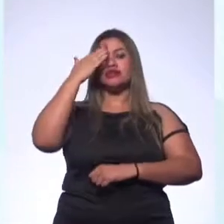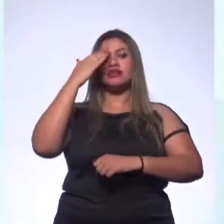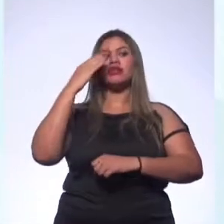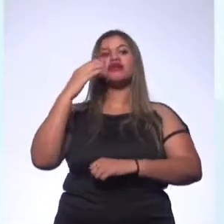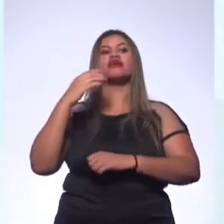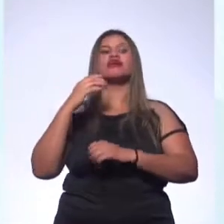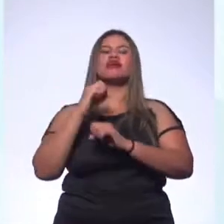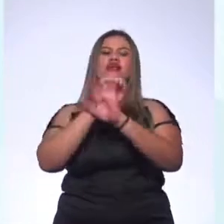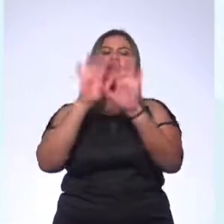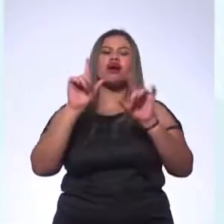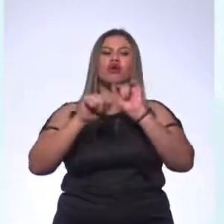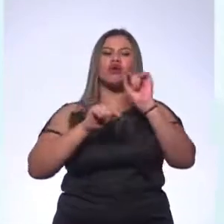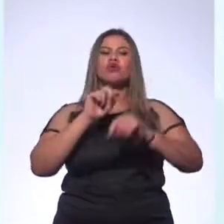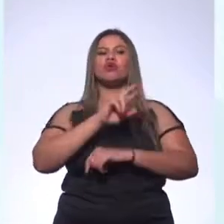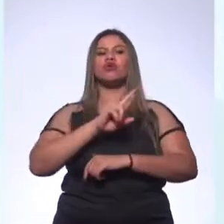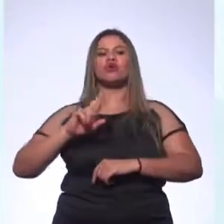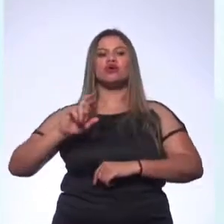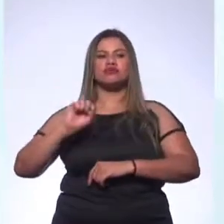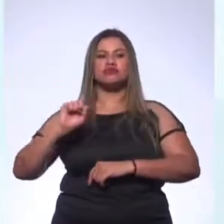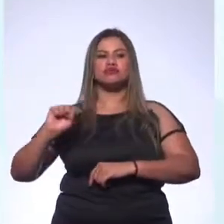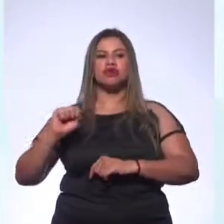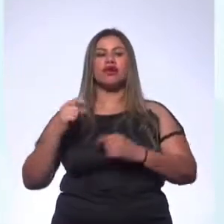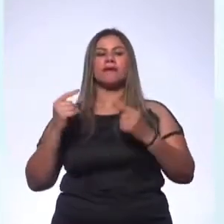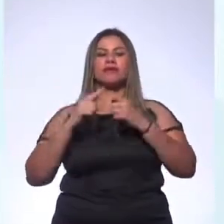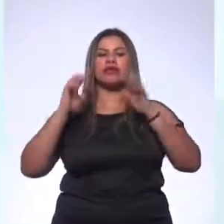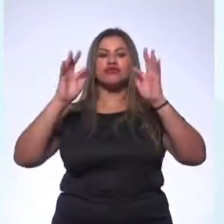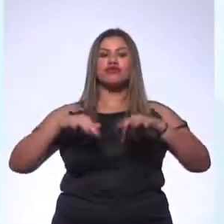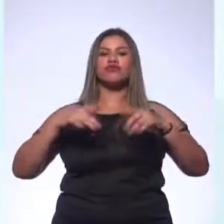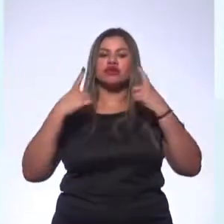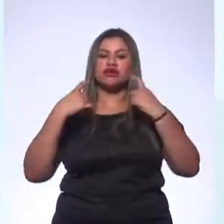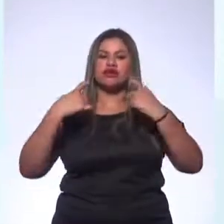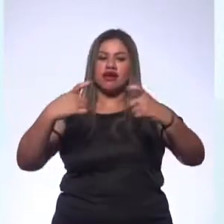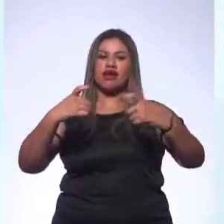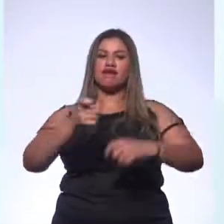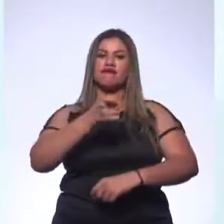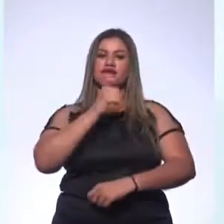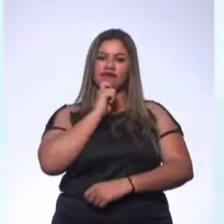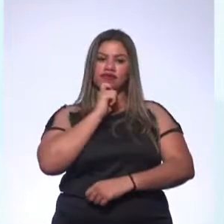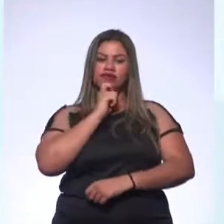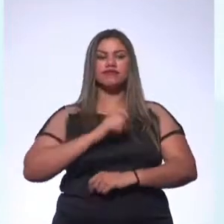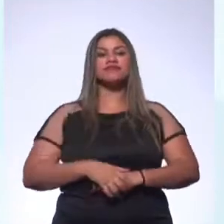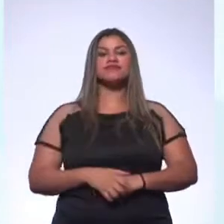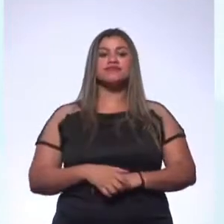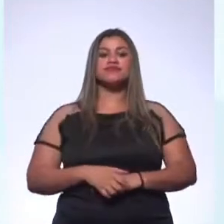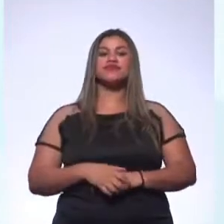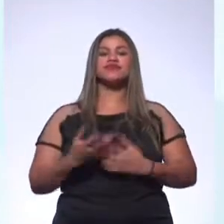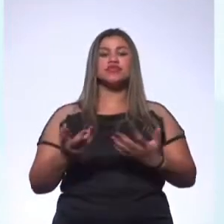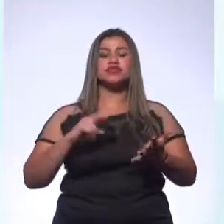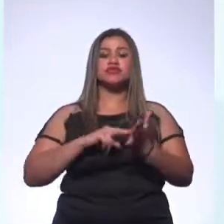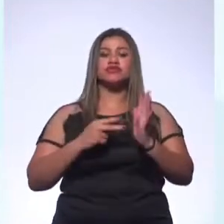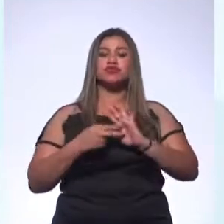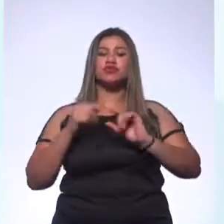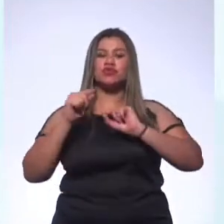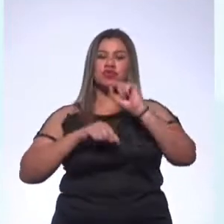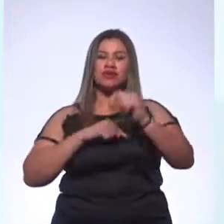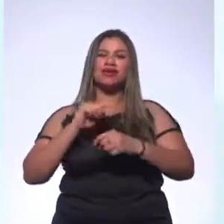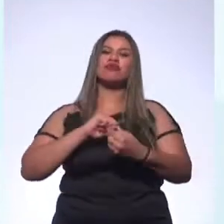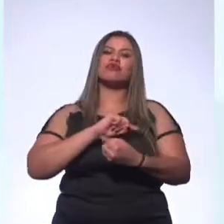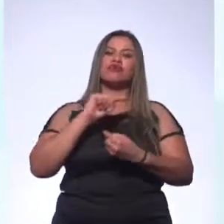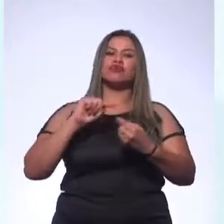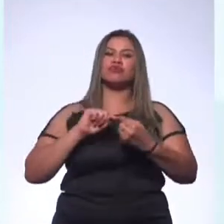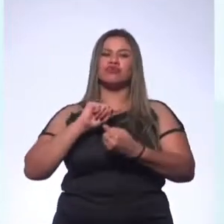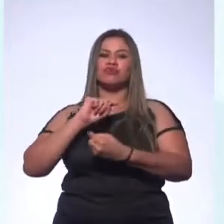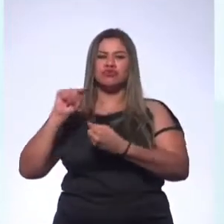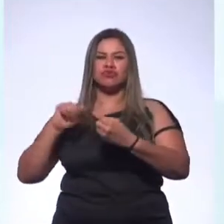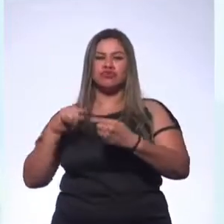União Soviética com o fim da Guerra Fria, ou seja, nós temos aí objetivos aí